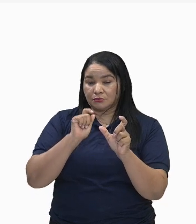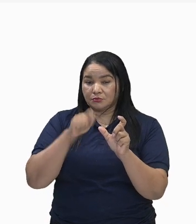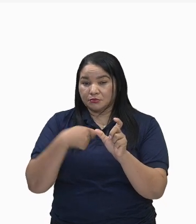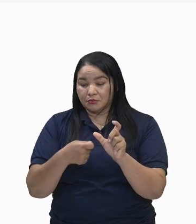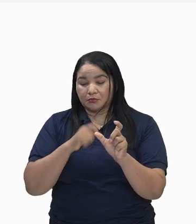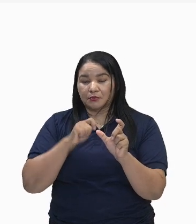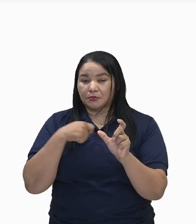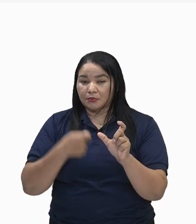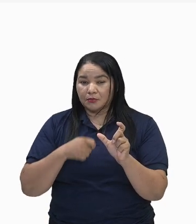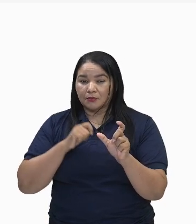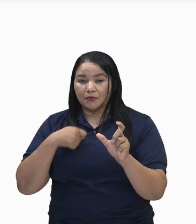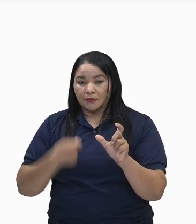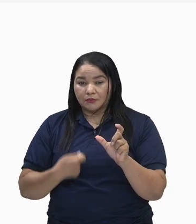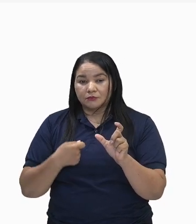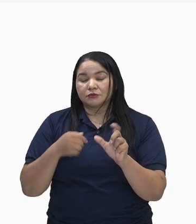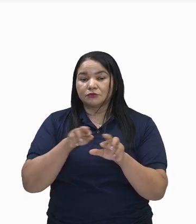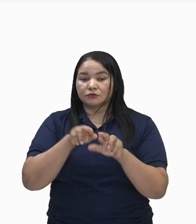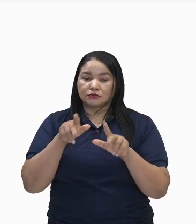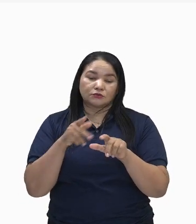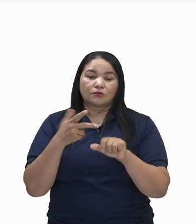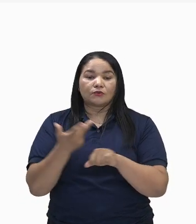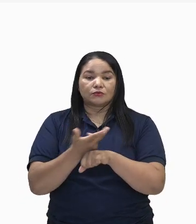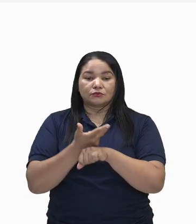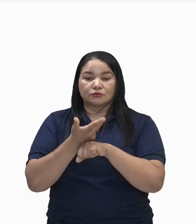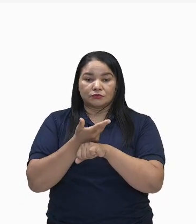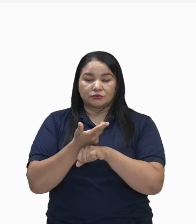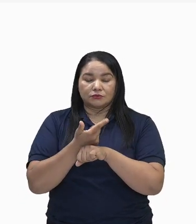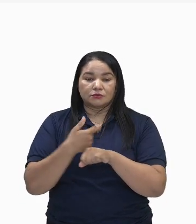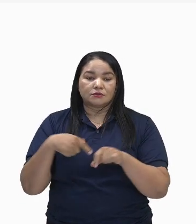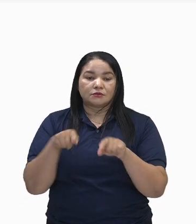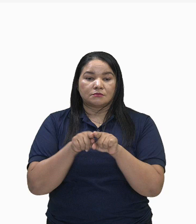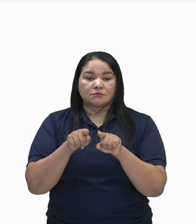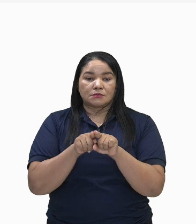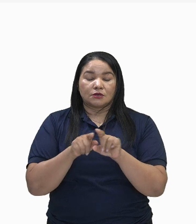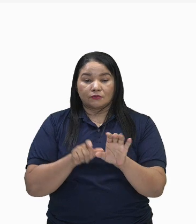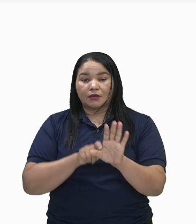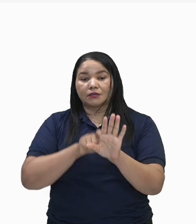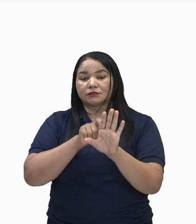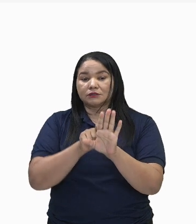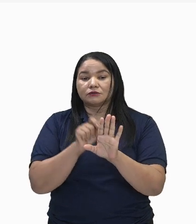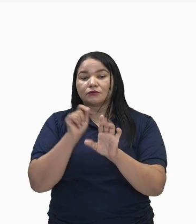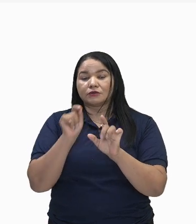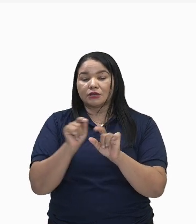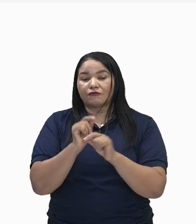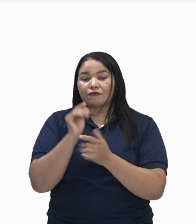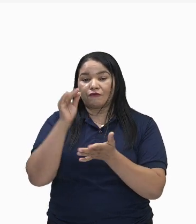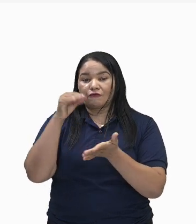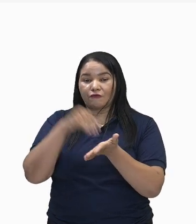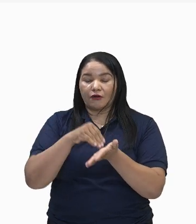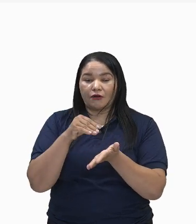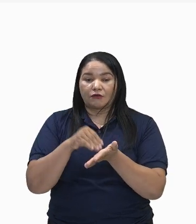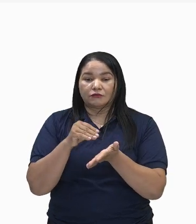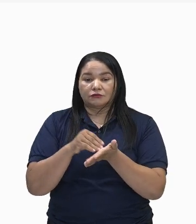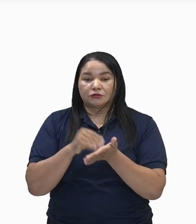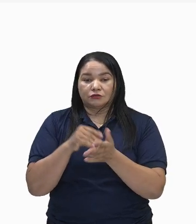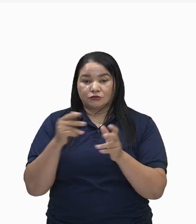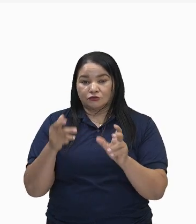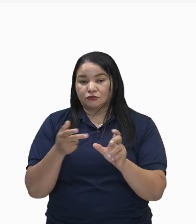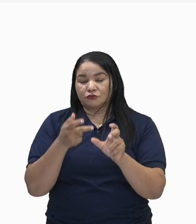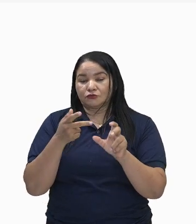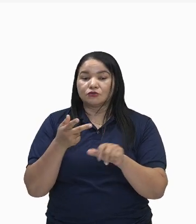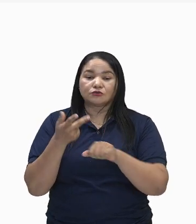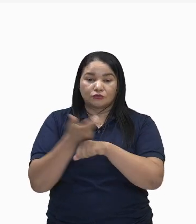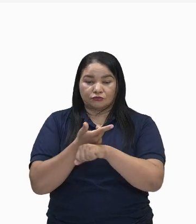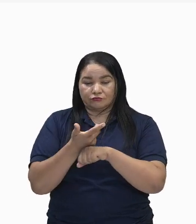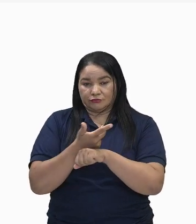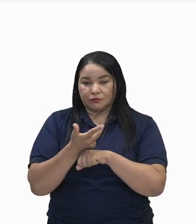muitas conjunções, assíndeto é a falta de conjunção, é a ausência de